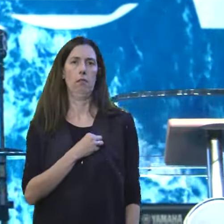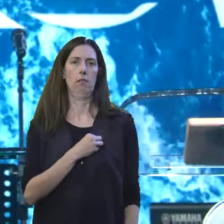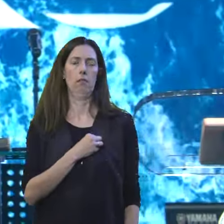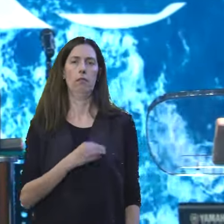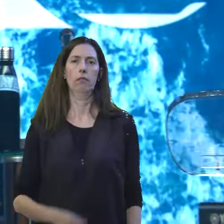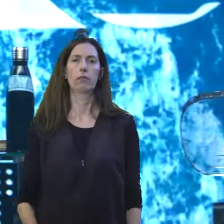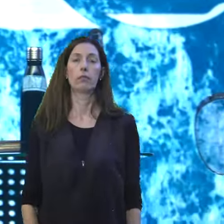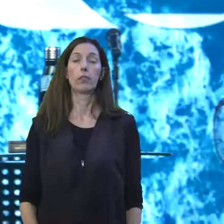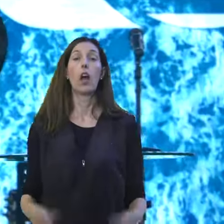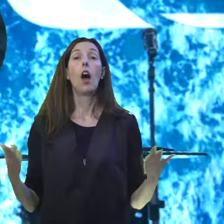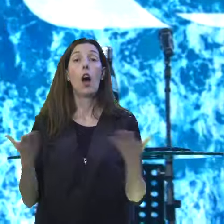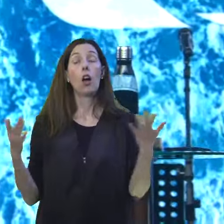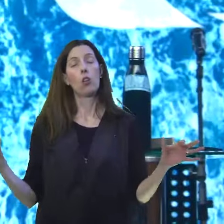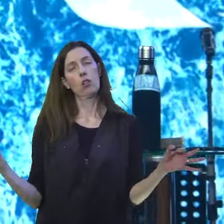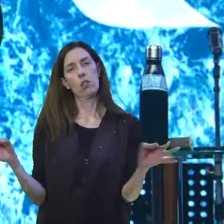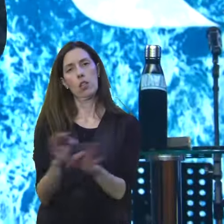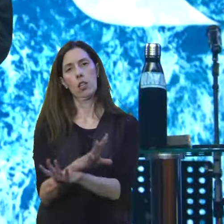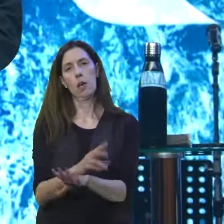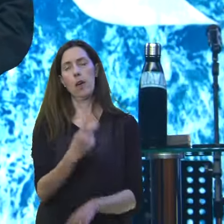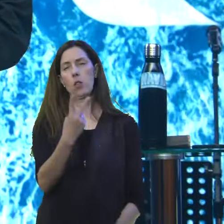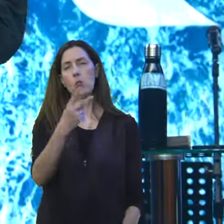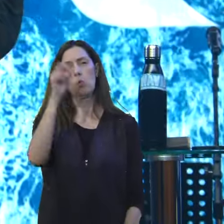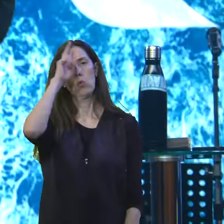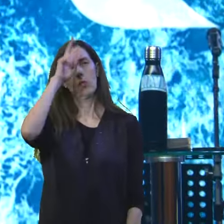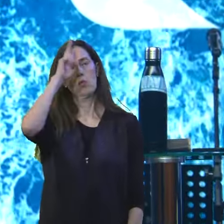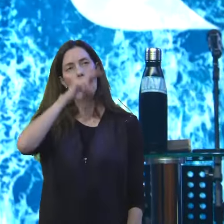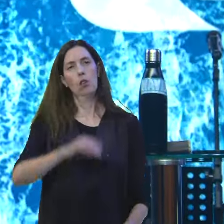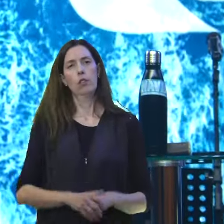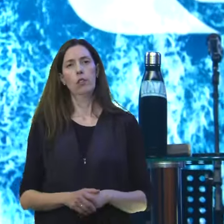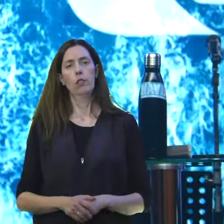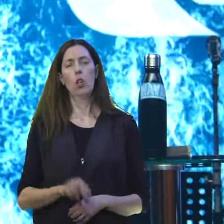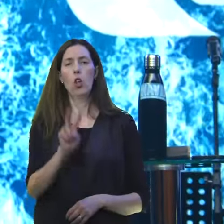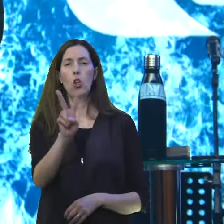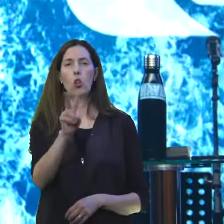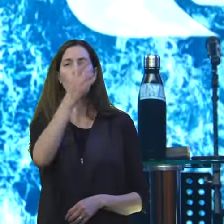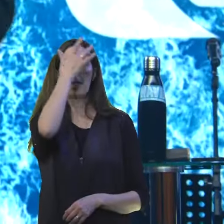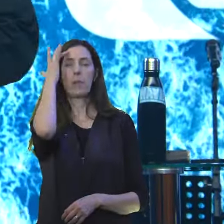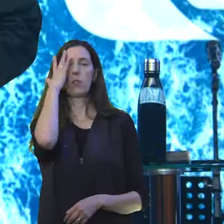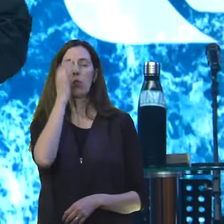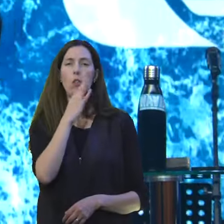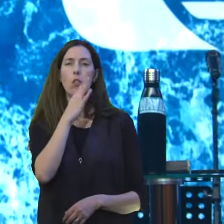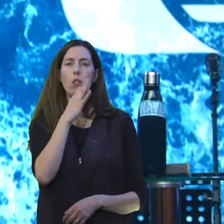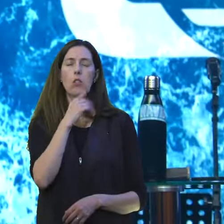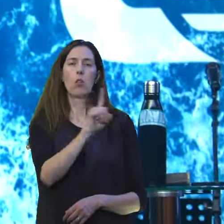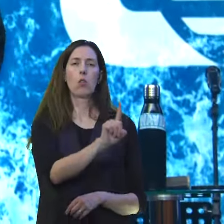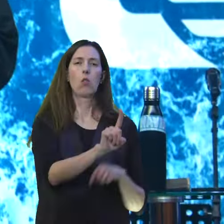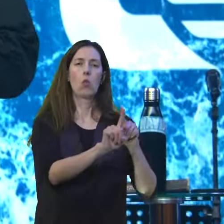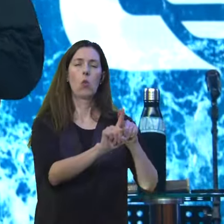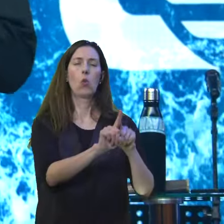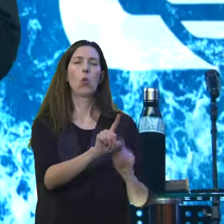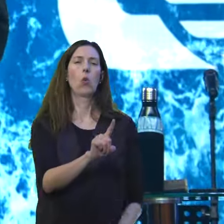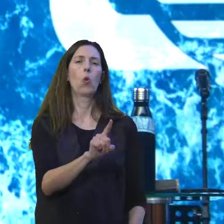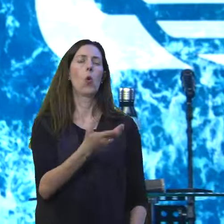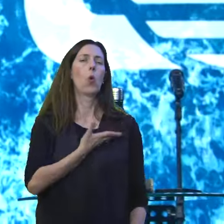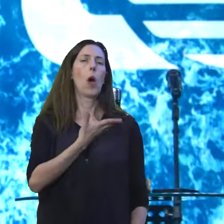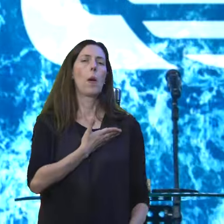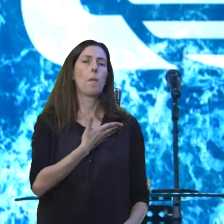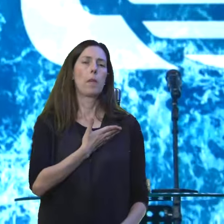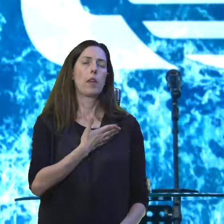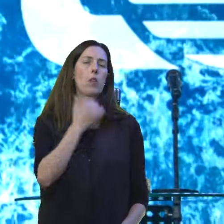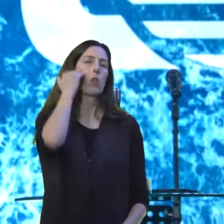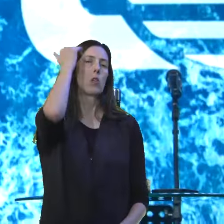E eu vou encerrar com duas histórias sobre isso. De duas pessoas que eu conheci. A primeira delas é meu amigo da adolescência lá de São